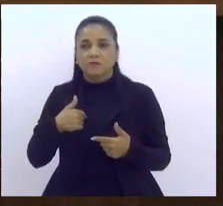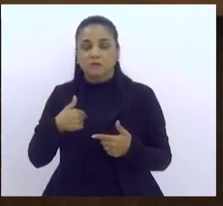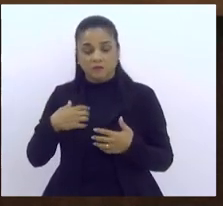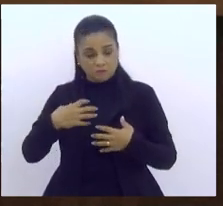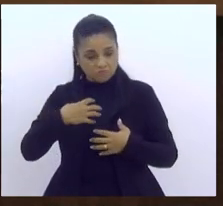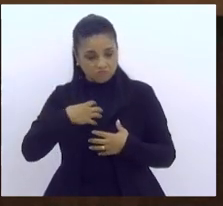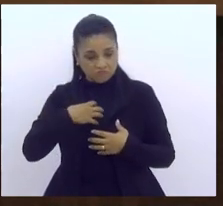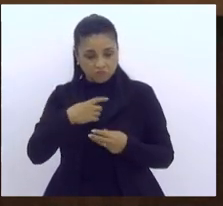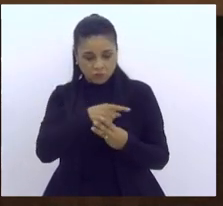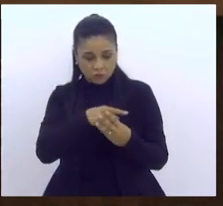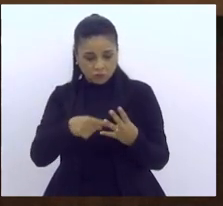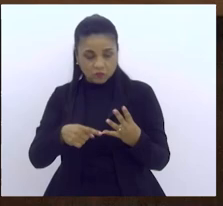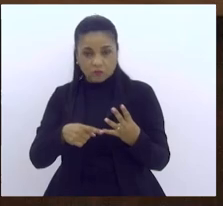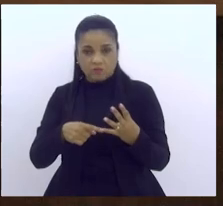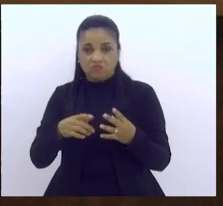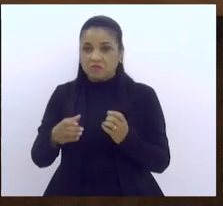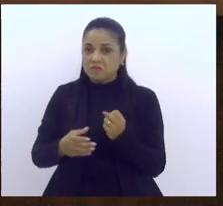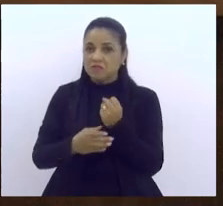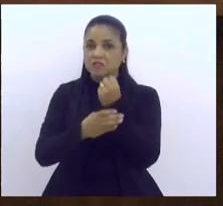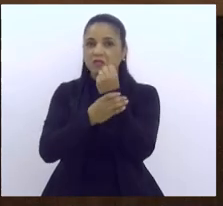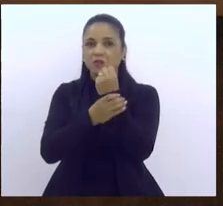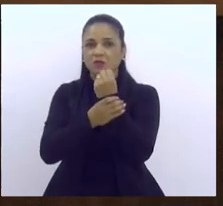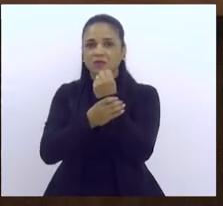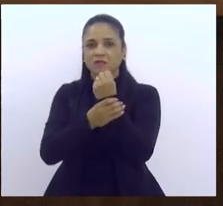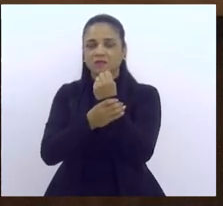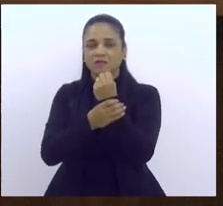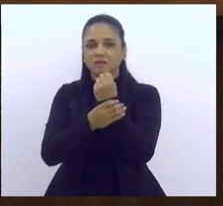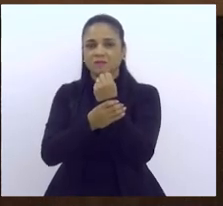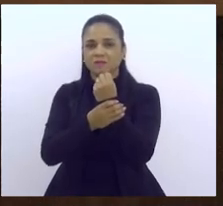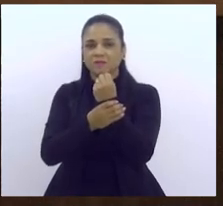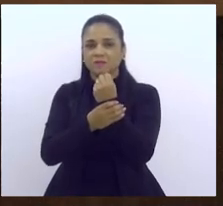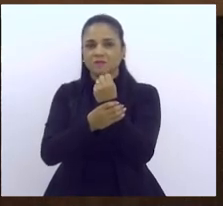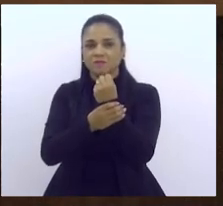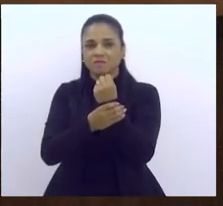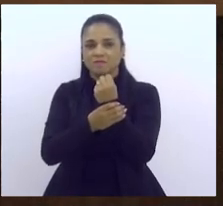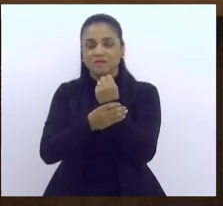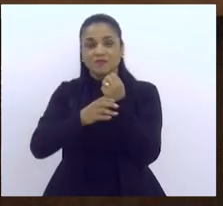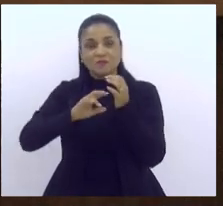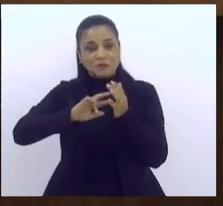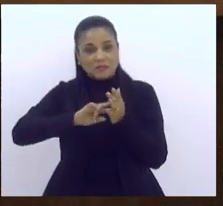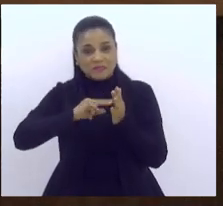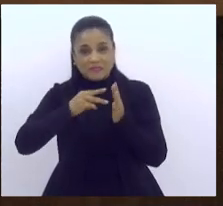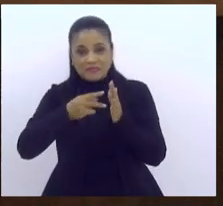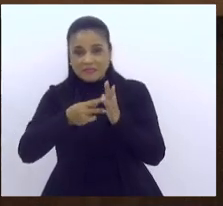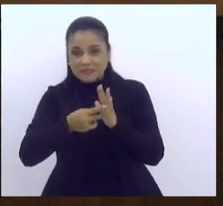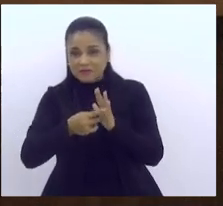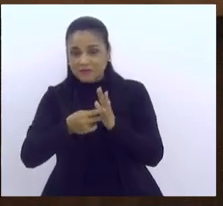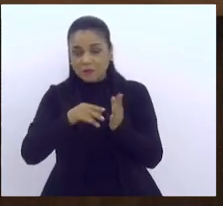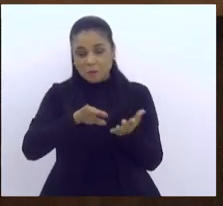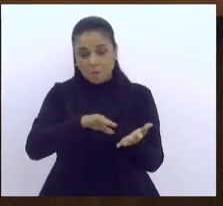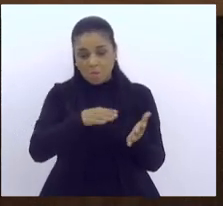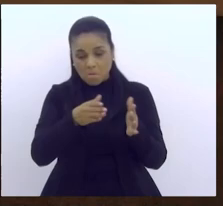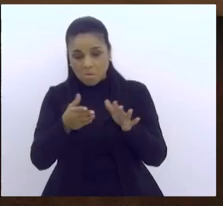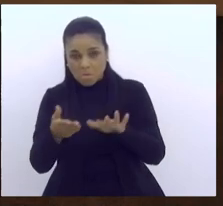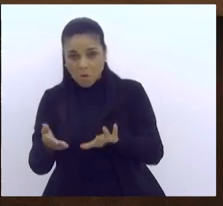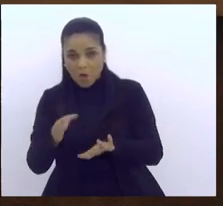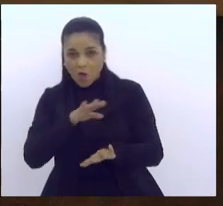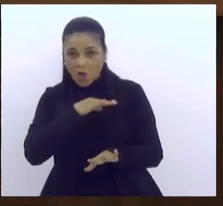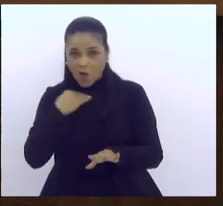que estão em segurança. Porque o significado das mortes